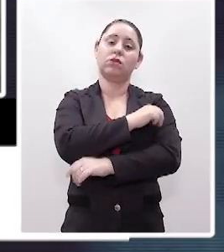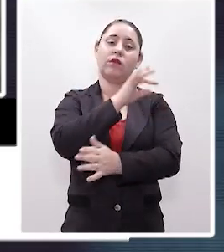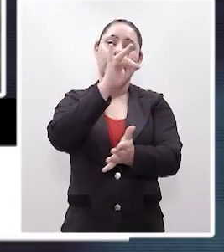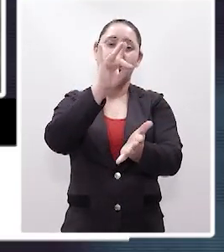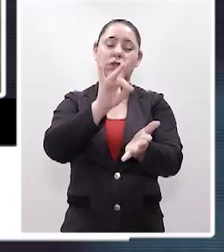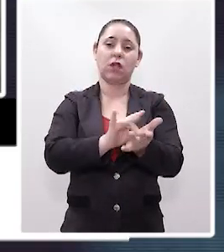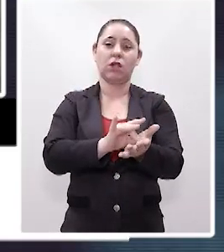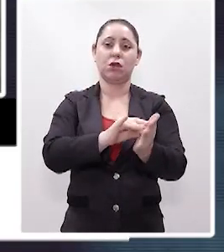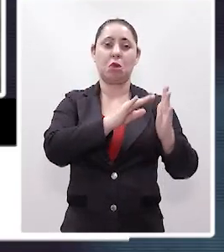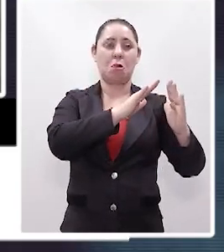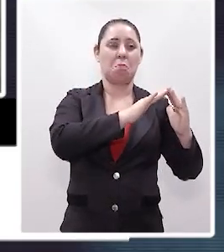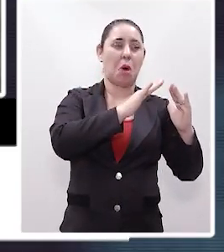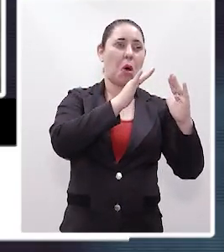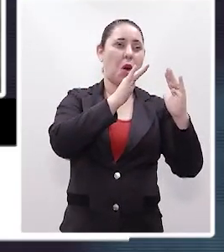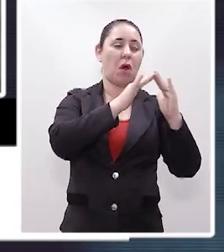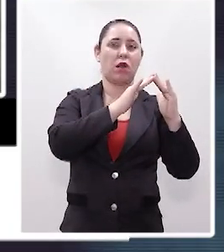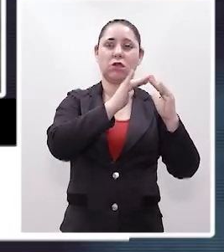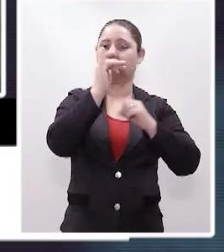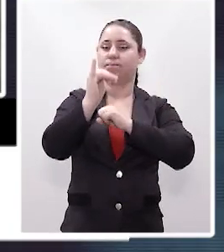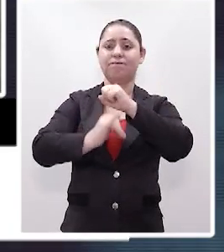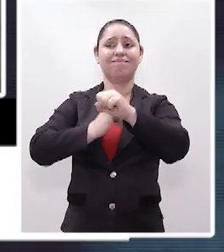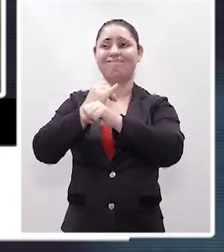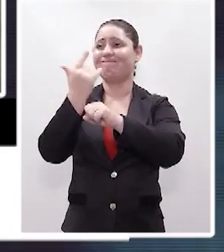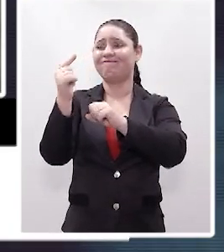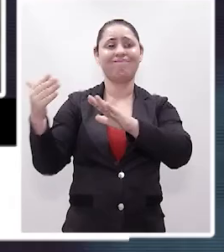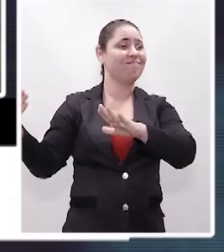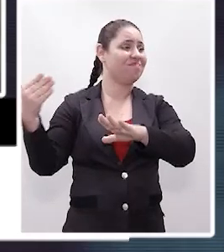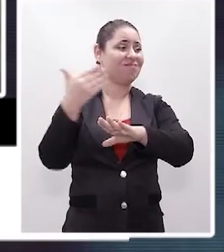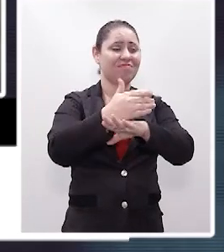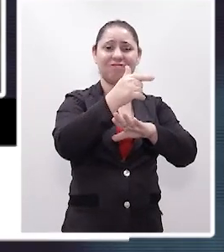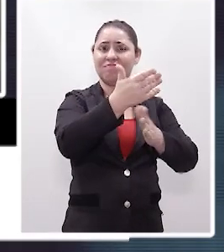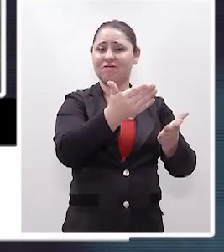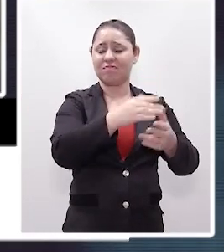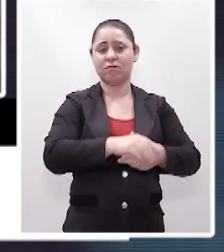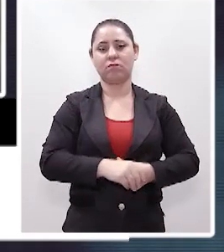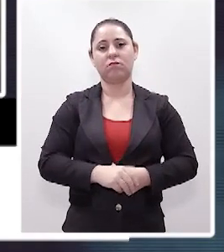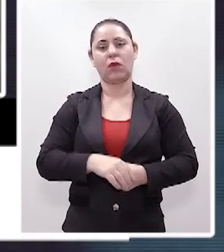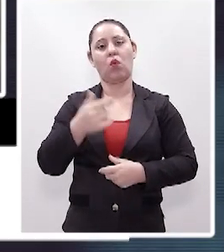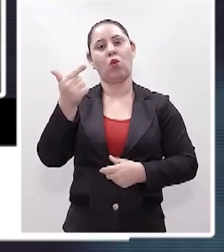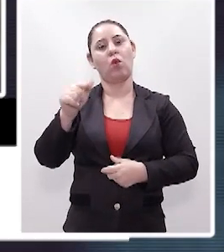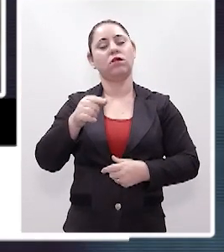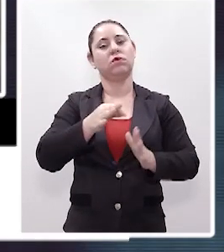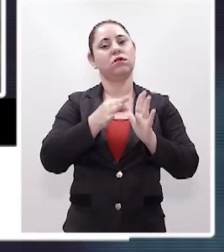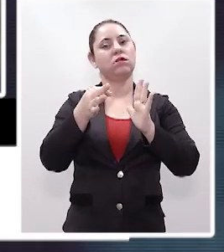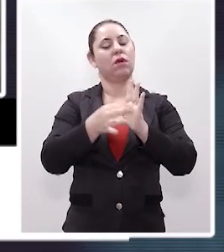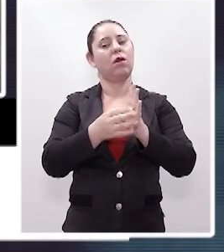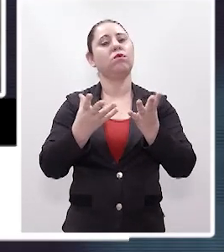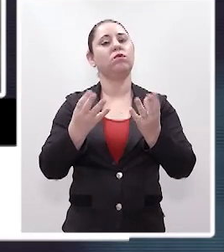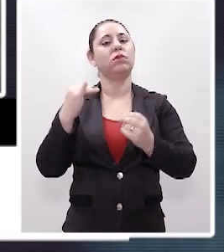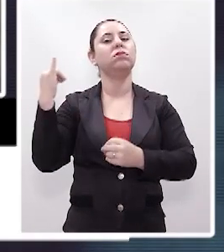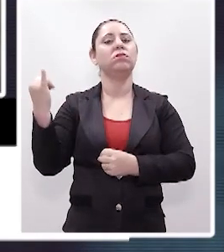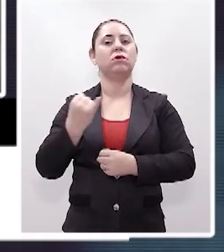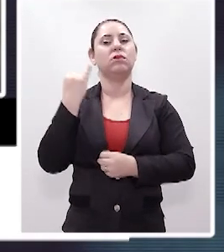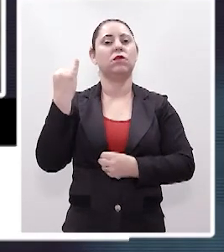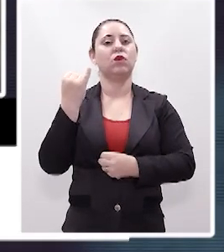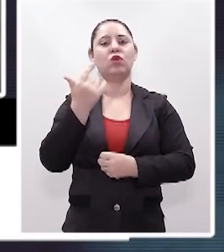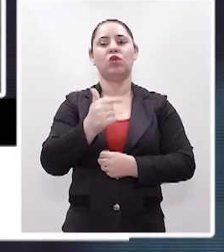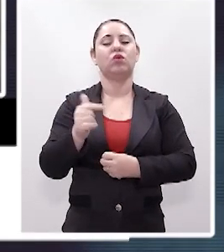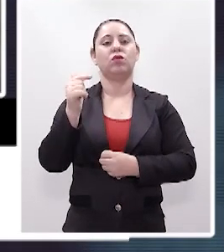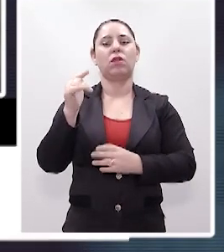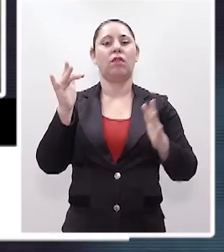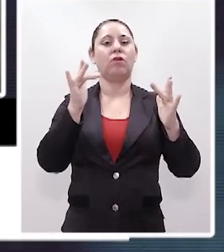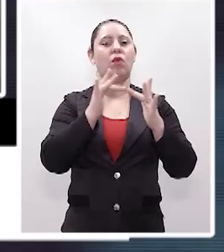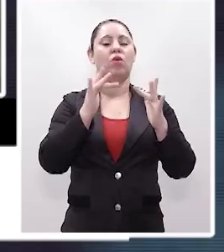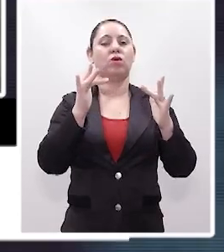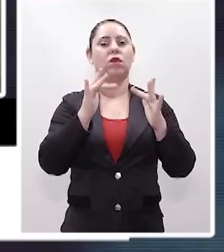realmente mora em lugares que nem internet tem. E outra coisa que você citou, Tiago, muito importante, que não tiveram